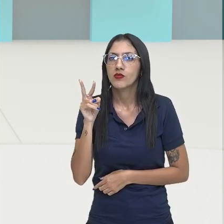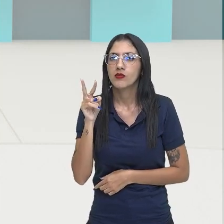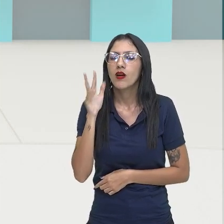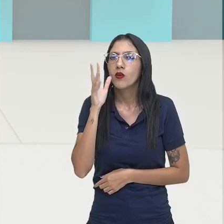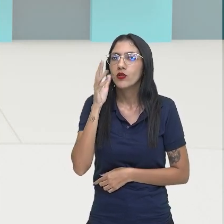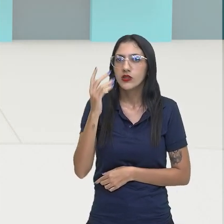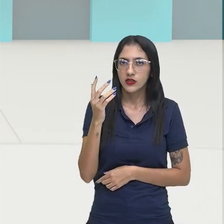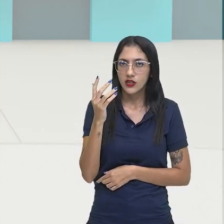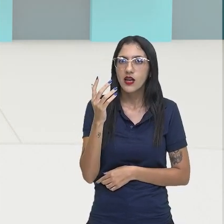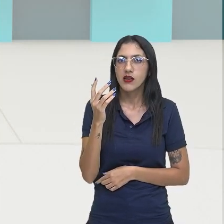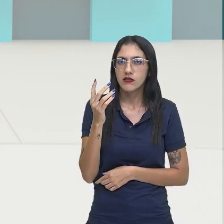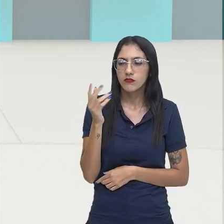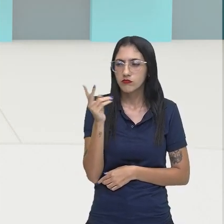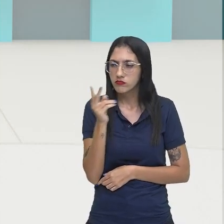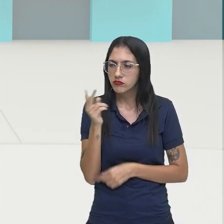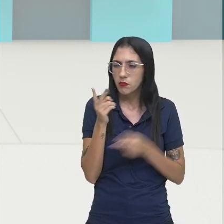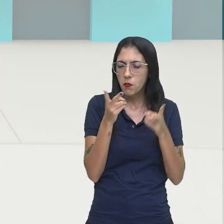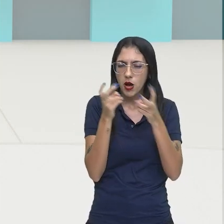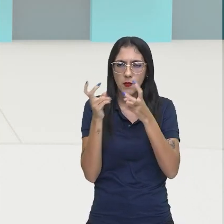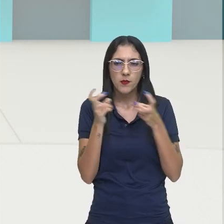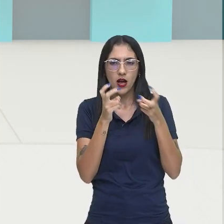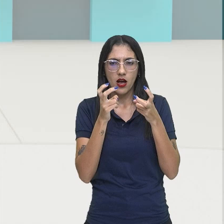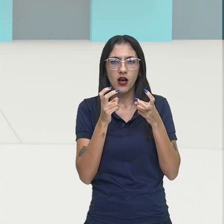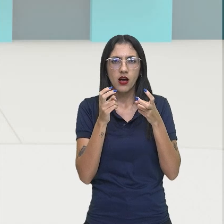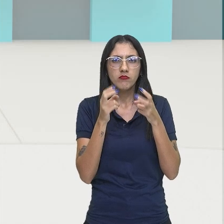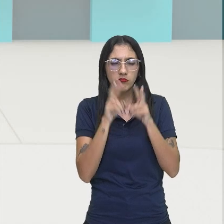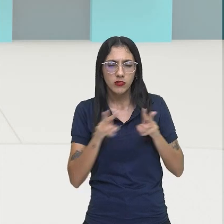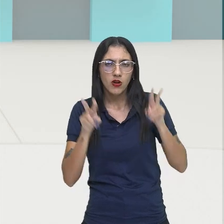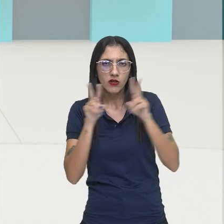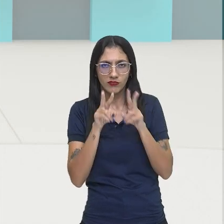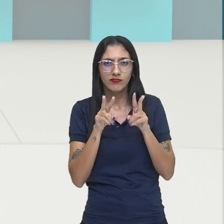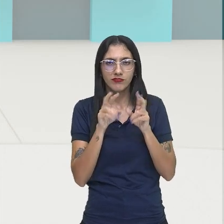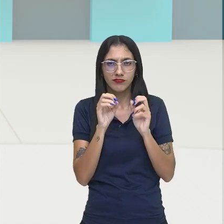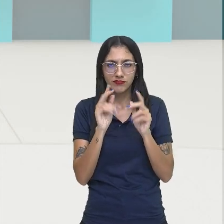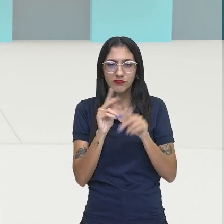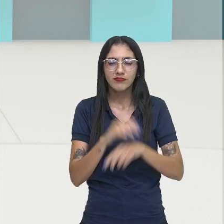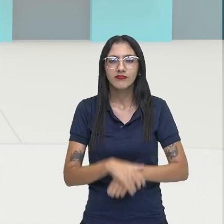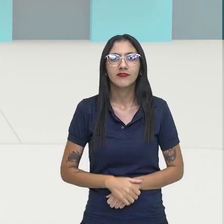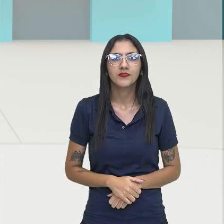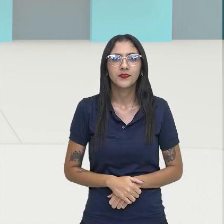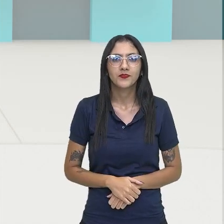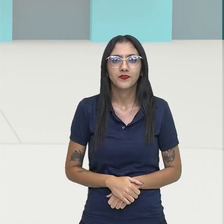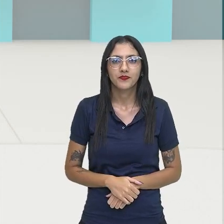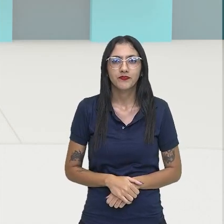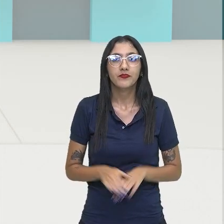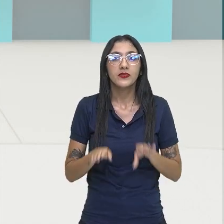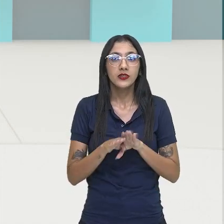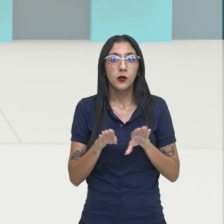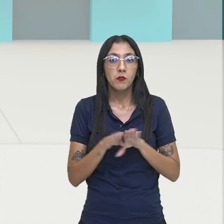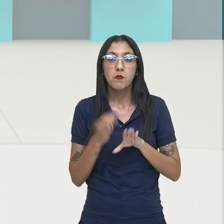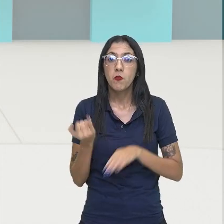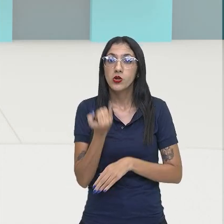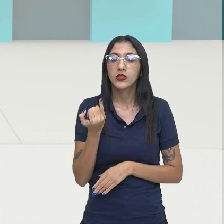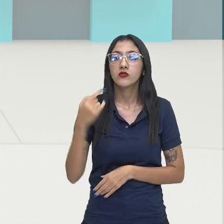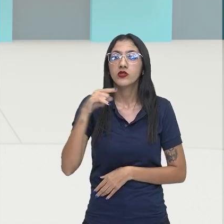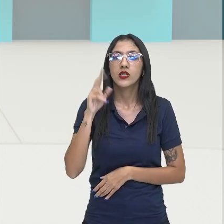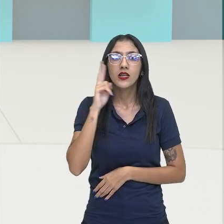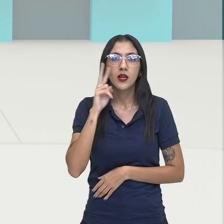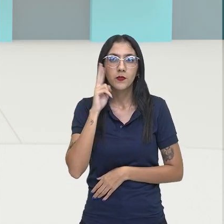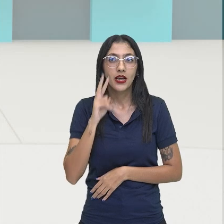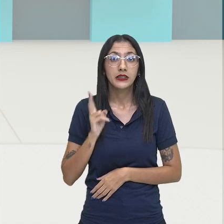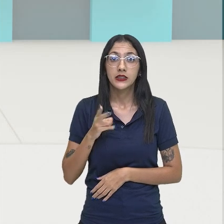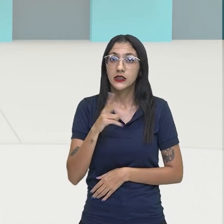entre o leão e o javali. Então, narrador observador, ok? E vale lembrar também que a narração sempre tem